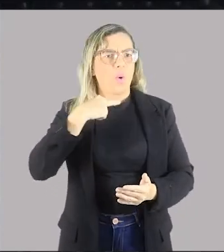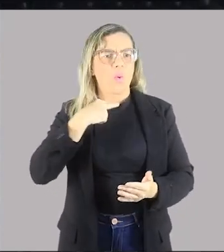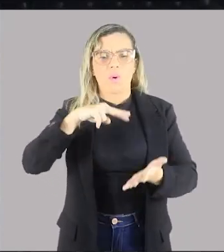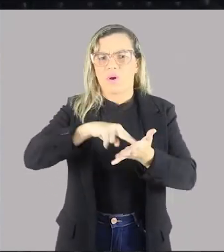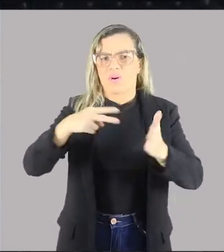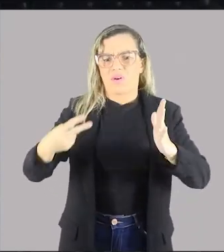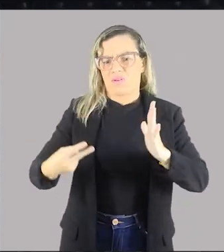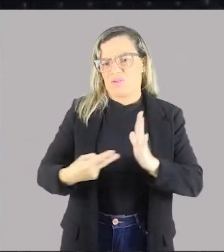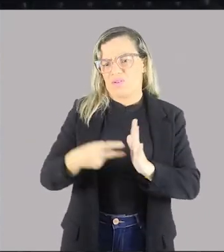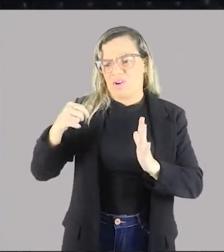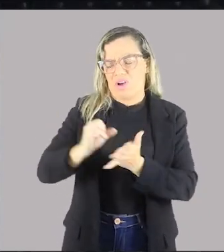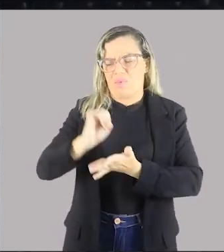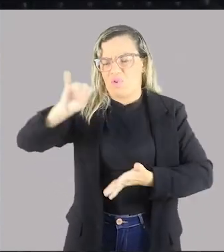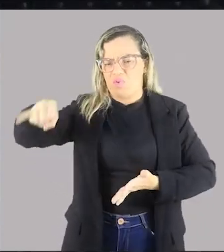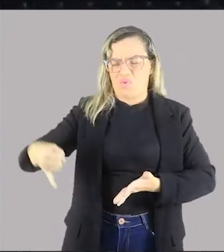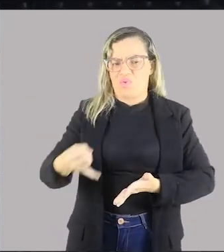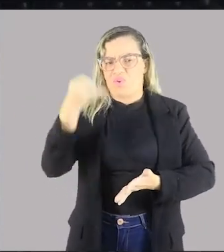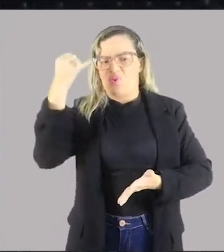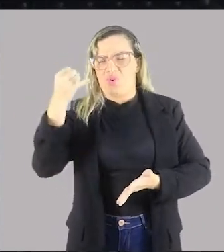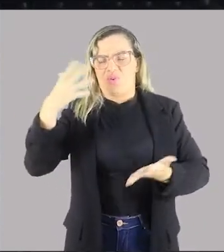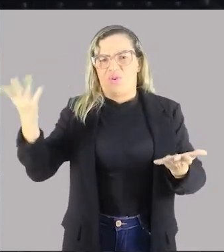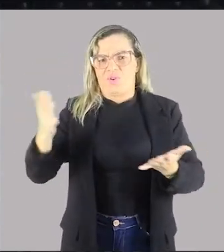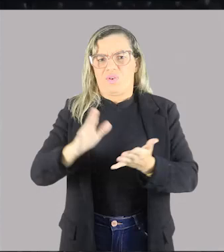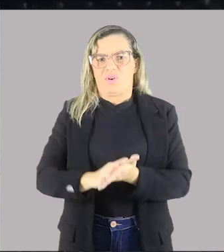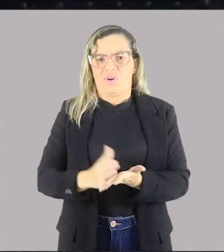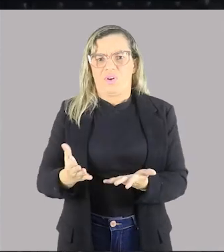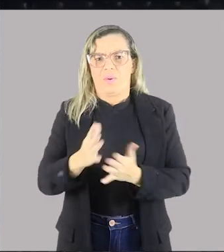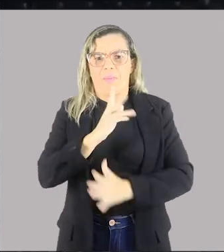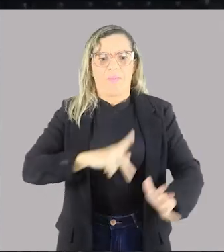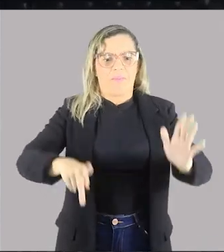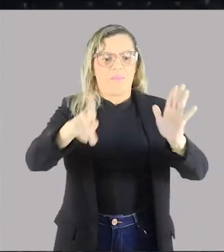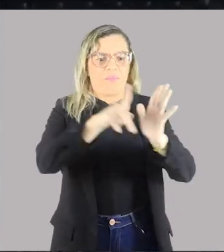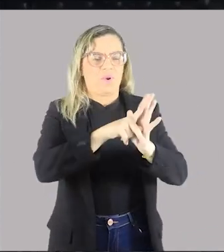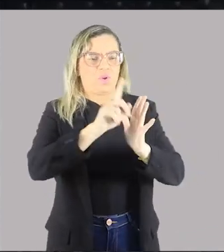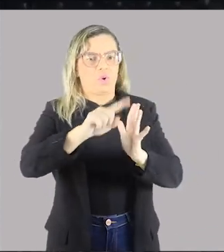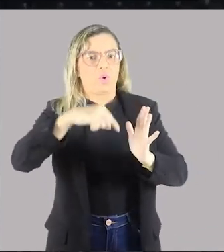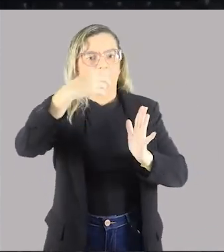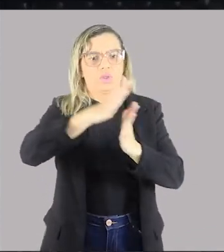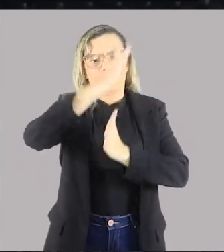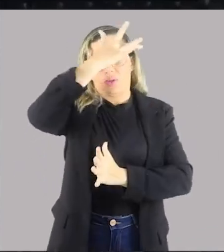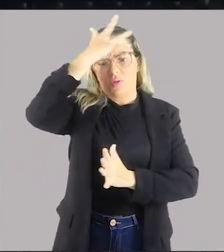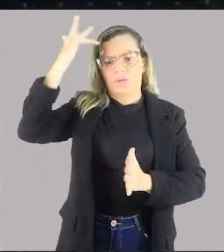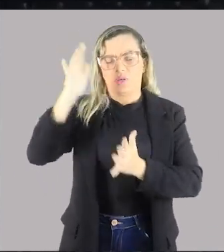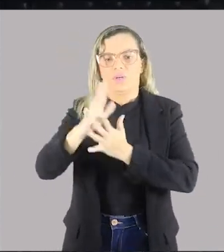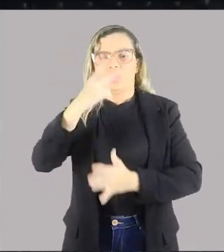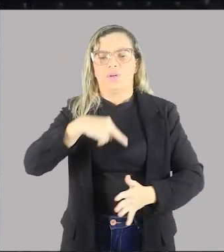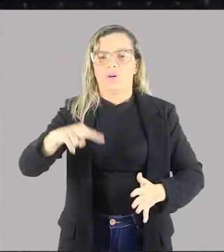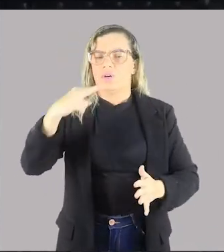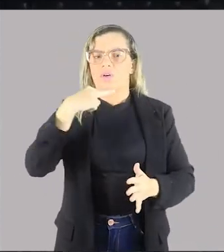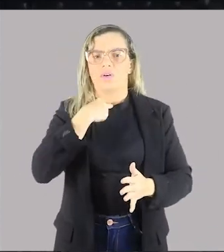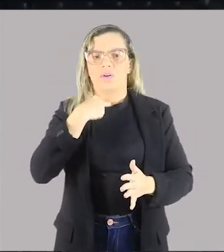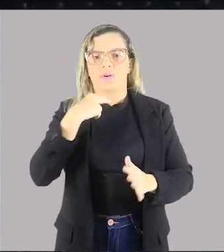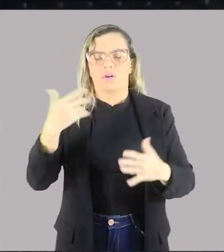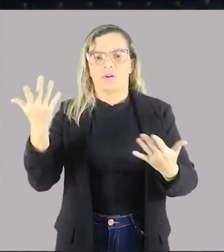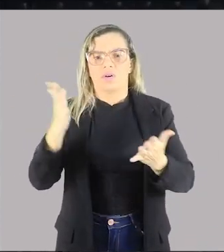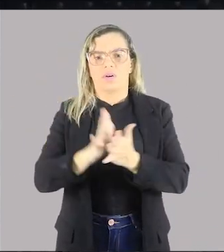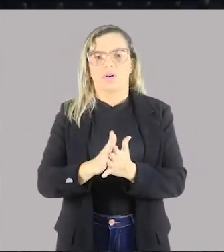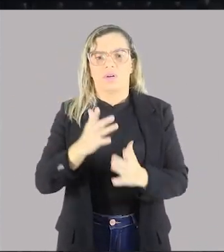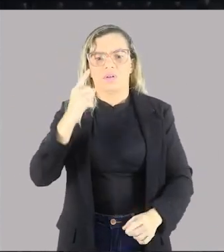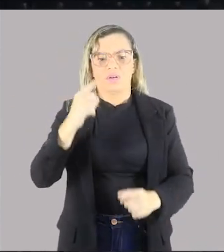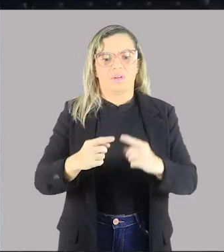se valer daquela função para tirar proveito para si ou para outrem. Ou seja, ele não pode, violando aí o princípio